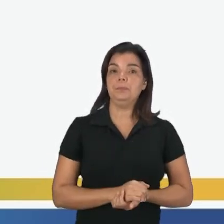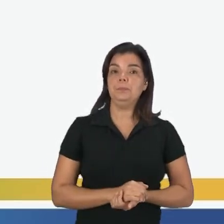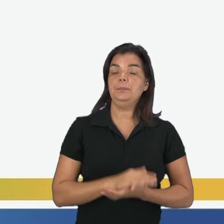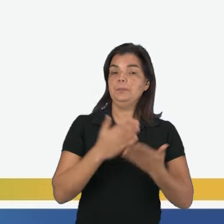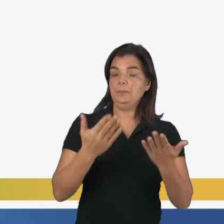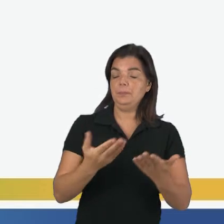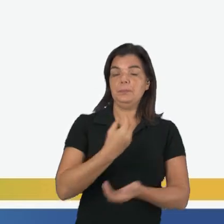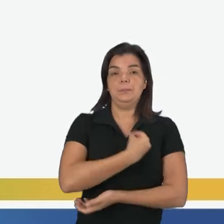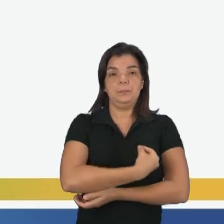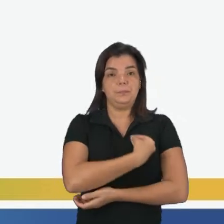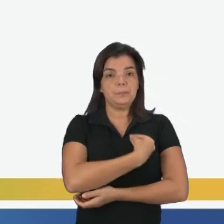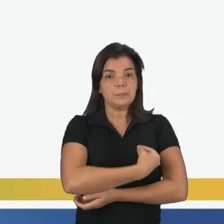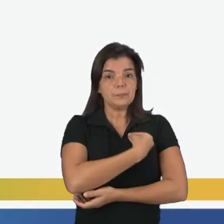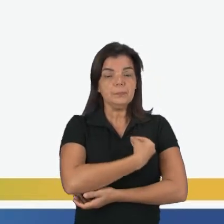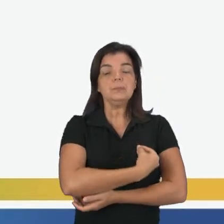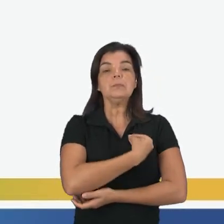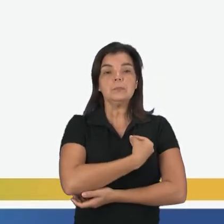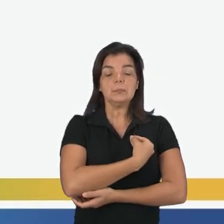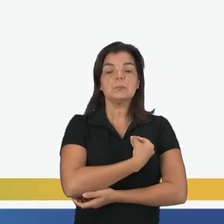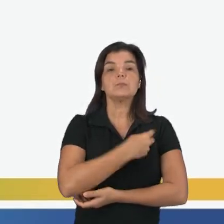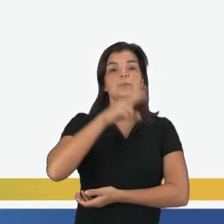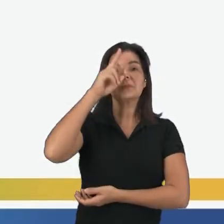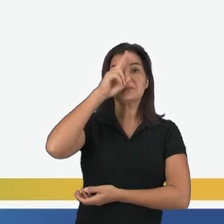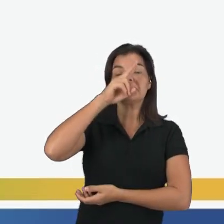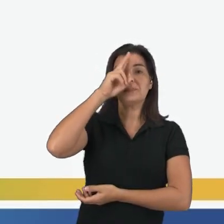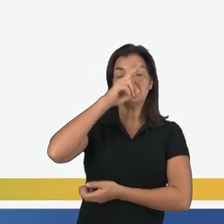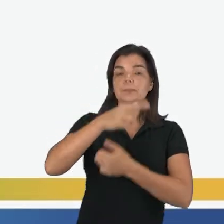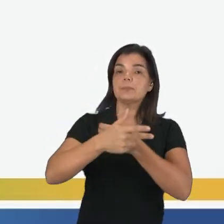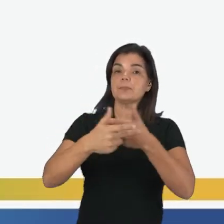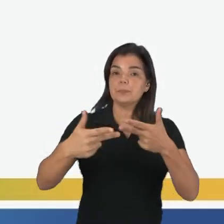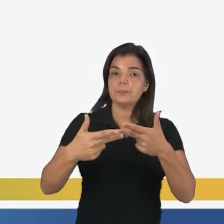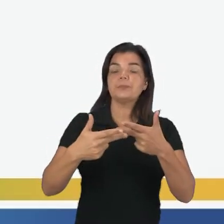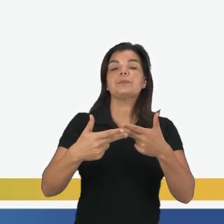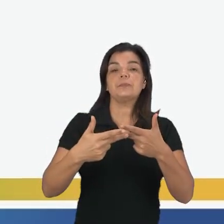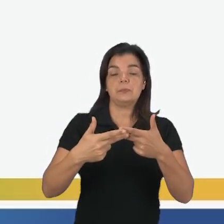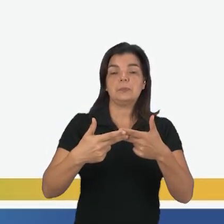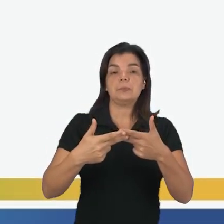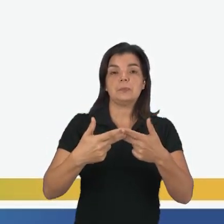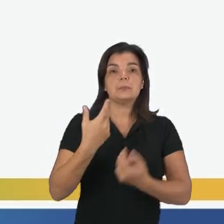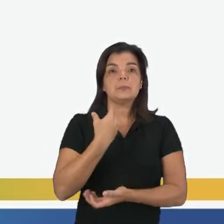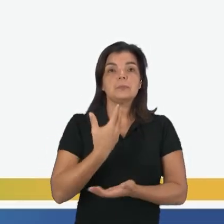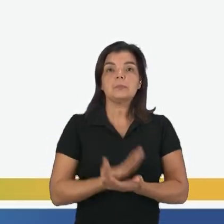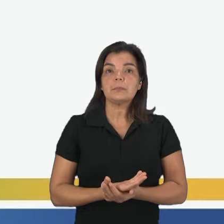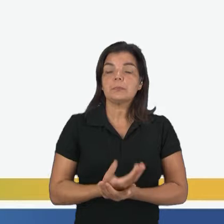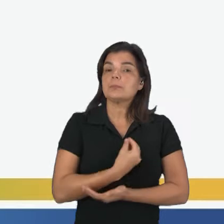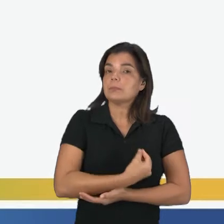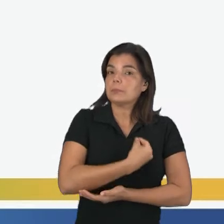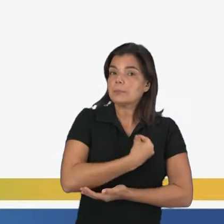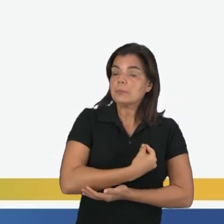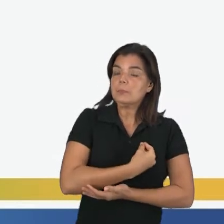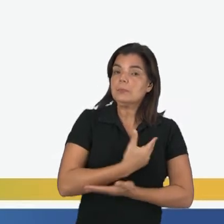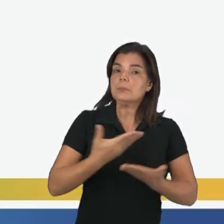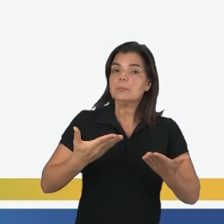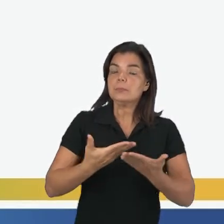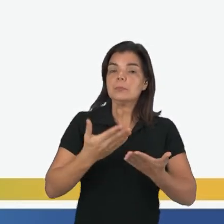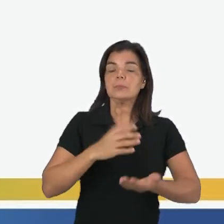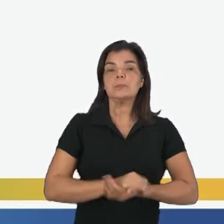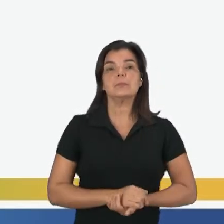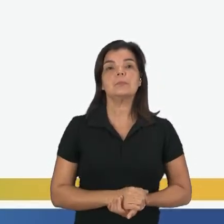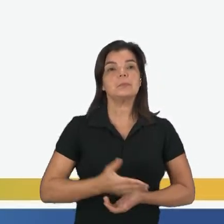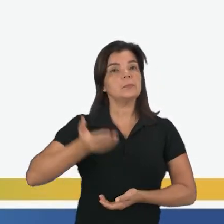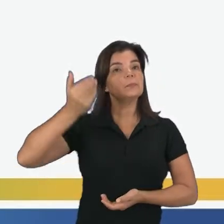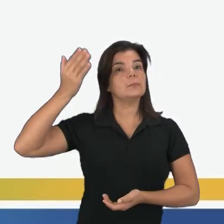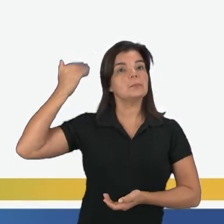está revivendo, ele está relembrando algo do momento da sua vida, aqui no presente ele relembra algo